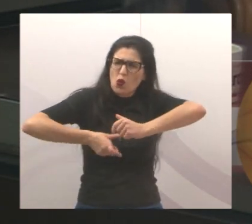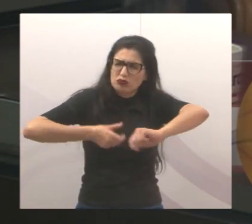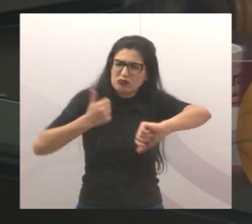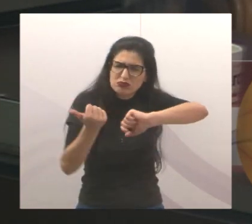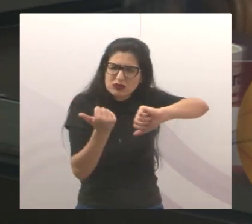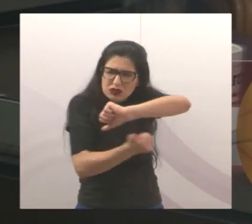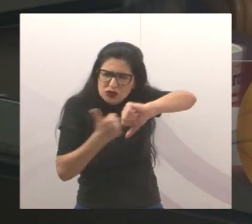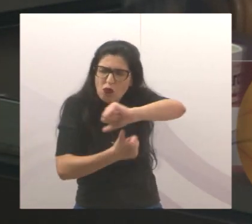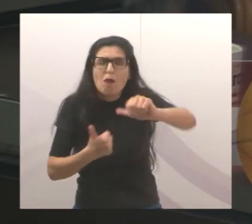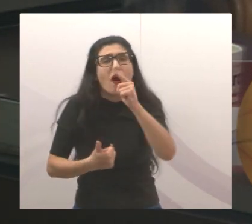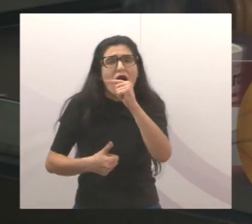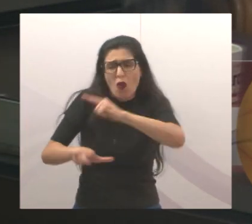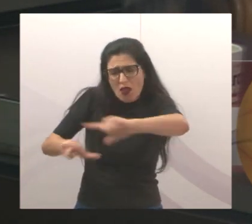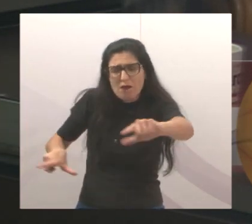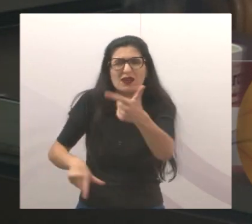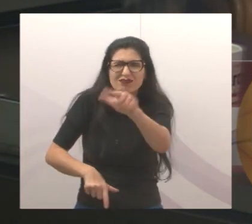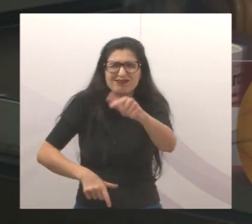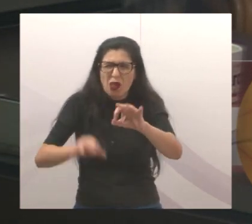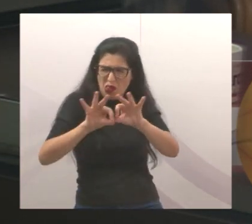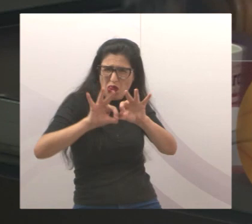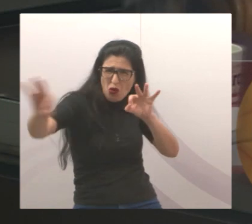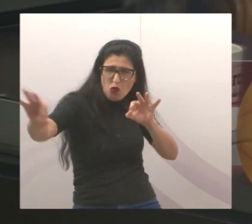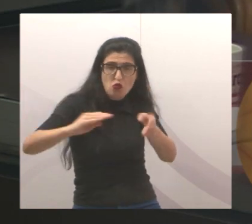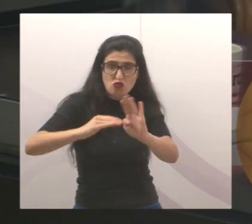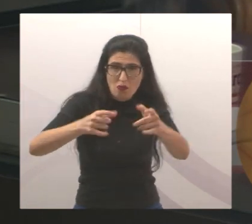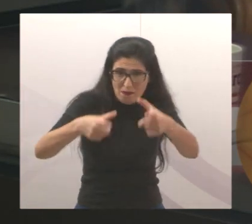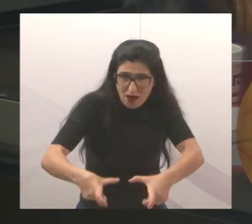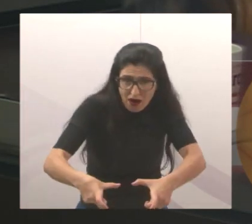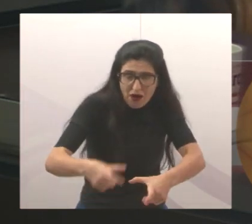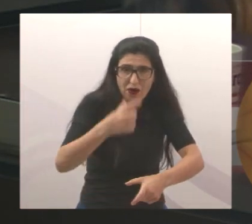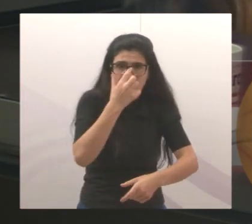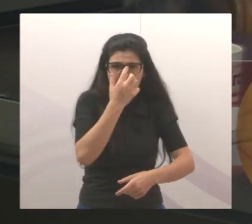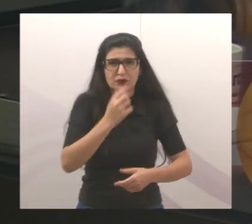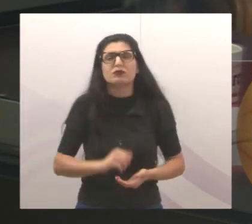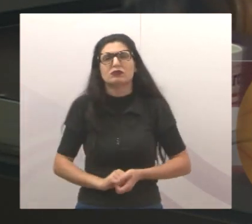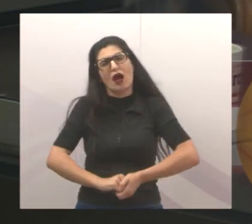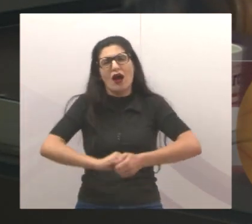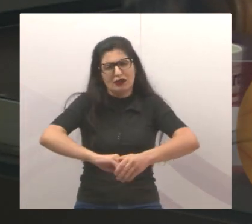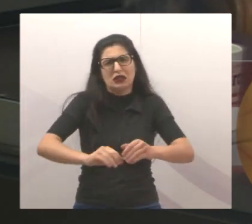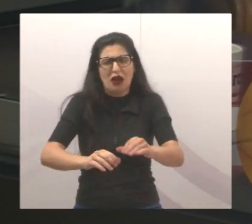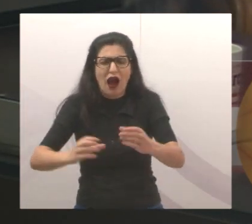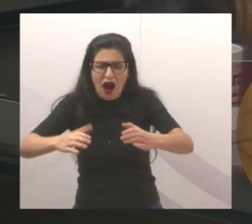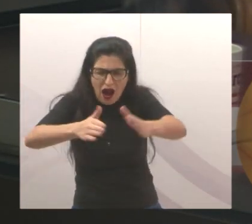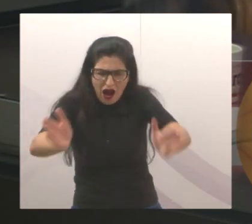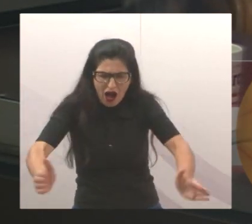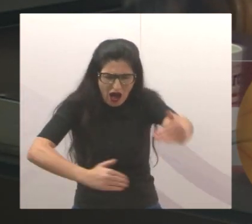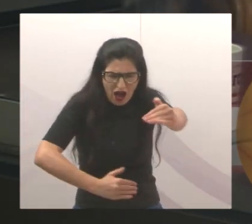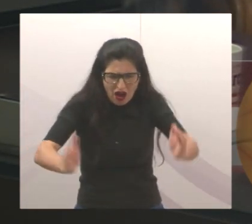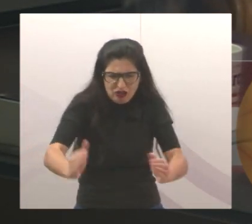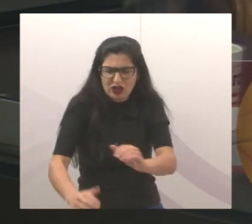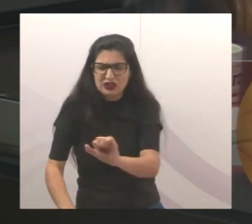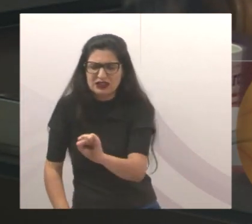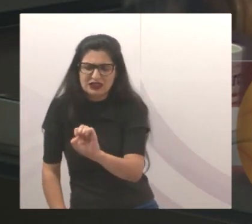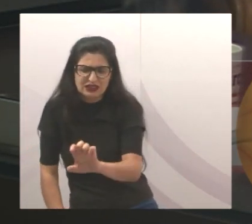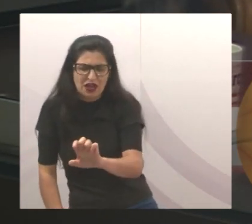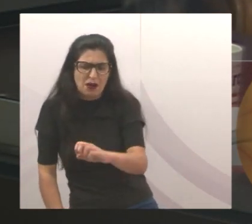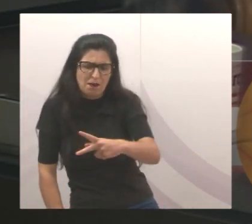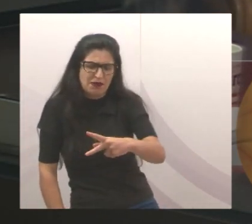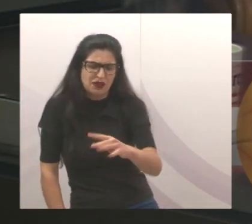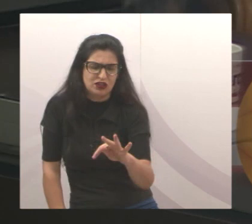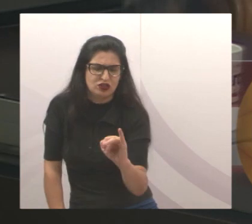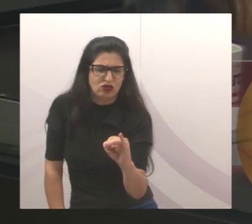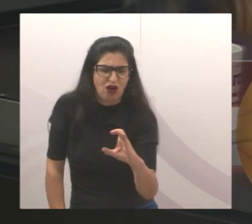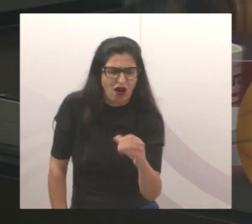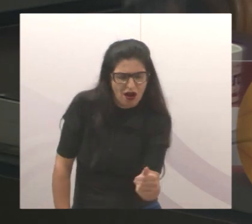Veio ao meu conhecimento que o ETA está finalizando ali no Esperança para justamente essas